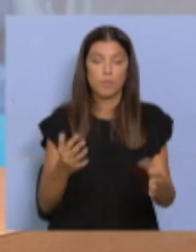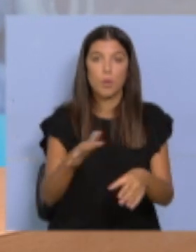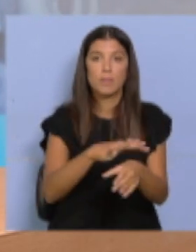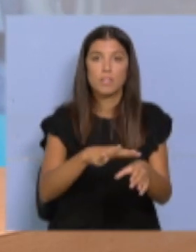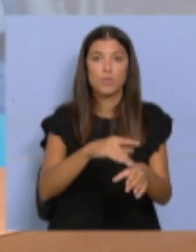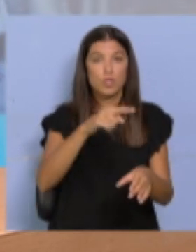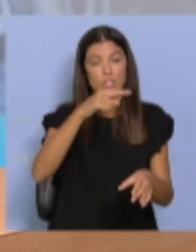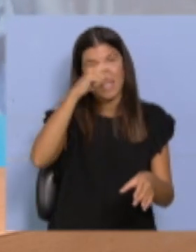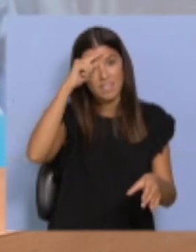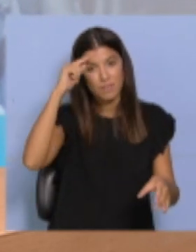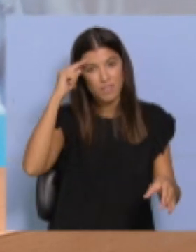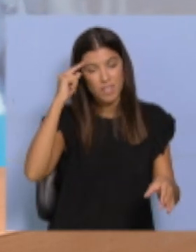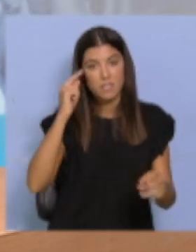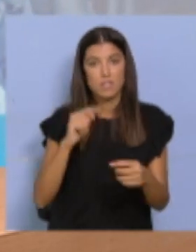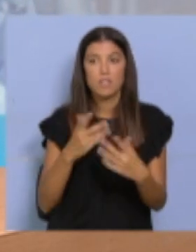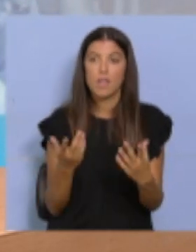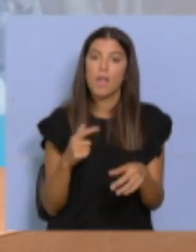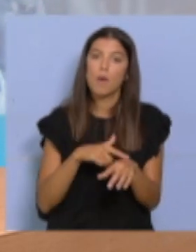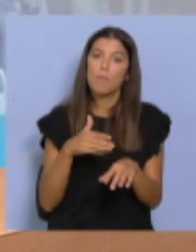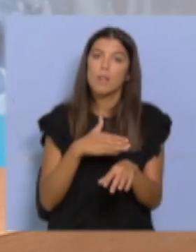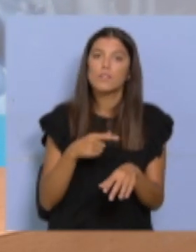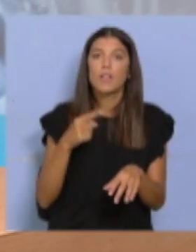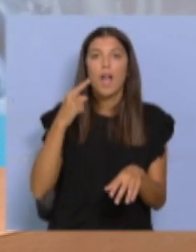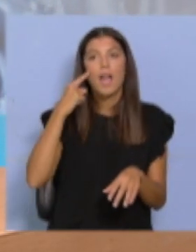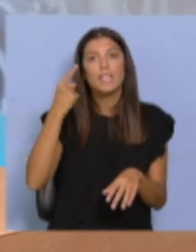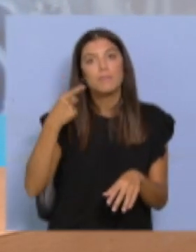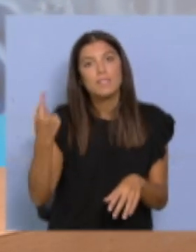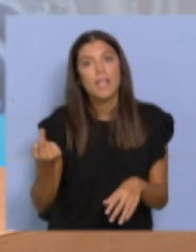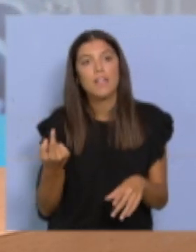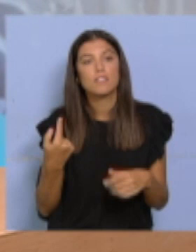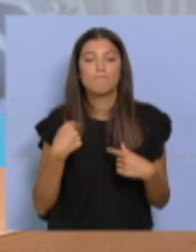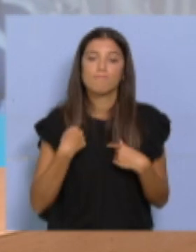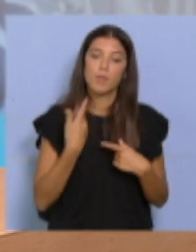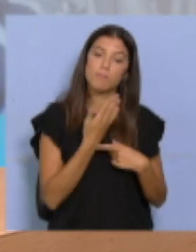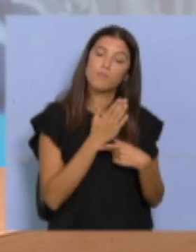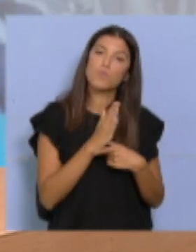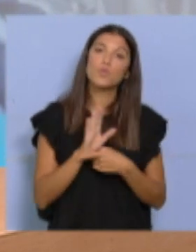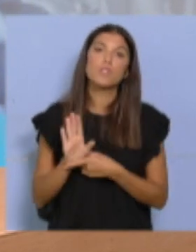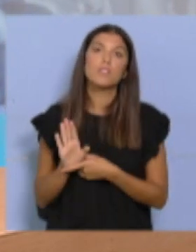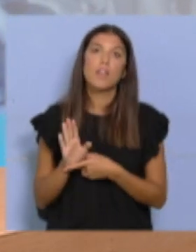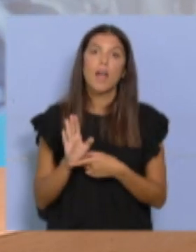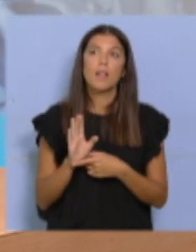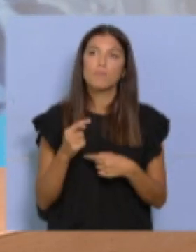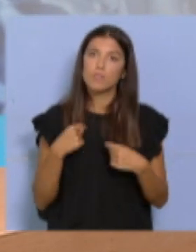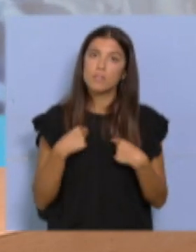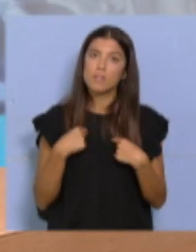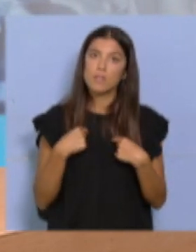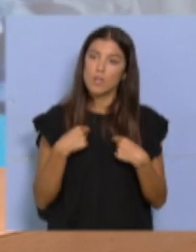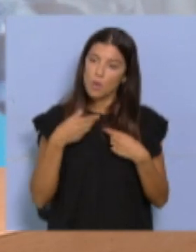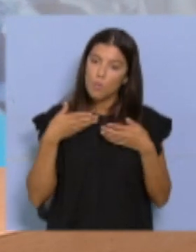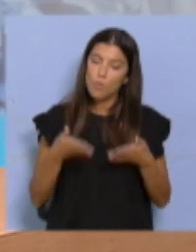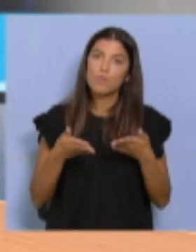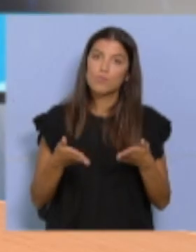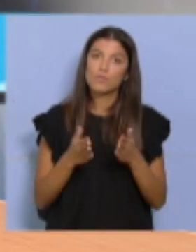um momento especial para nós mostrarmos também de uma forma concreta a nossa generosidade como aquela comunidade de